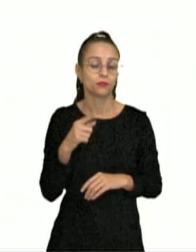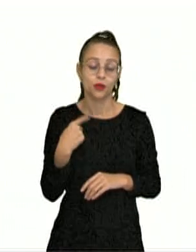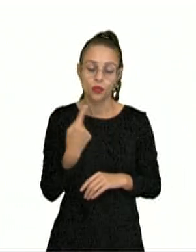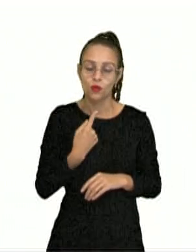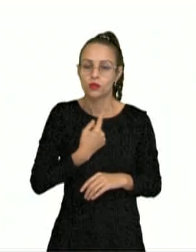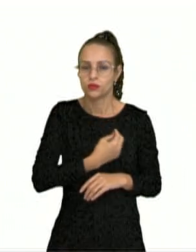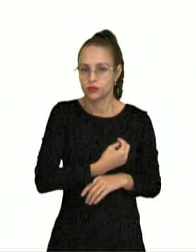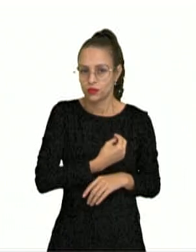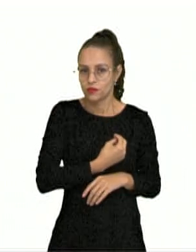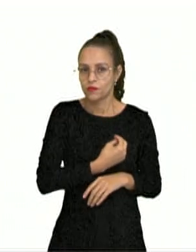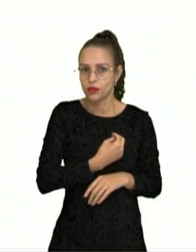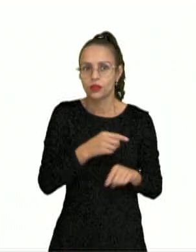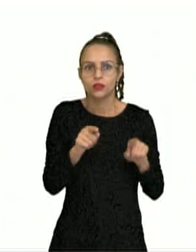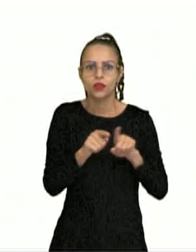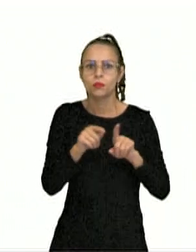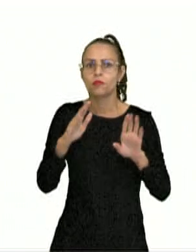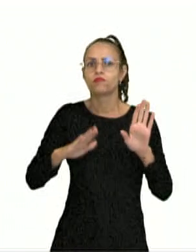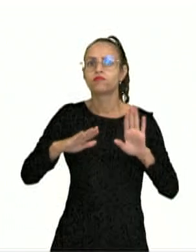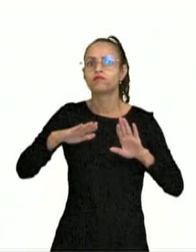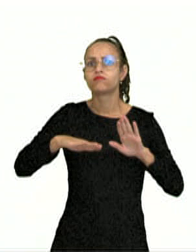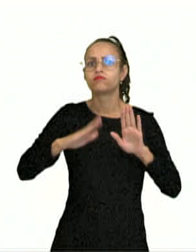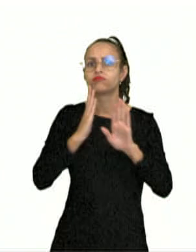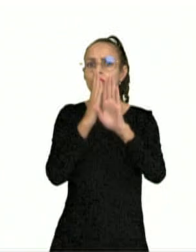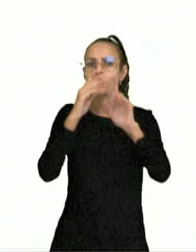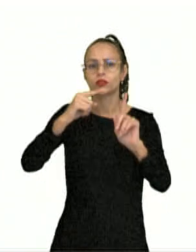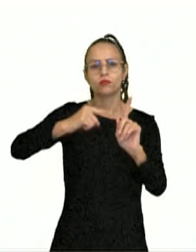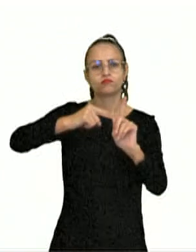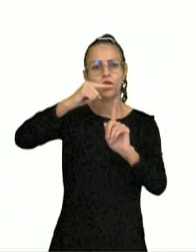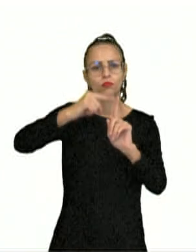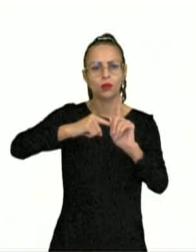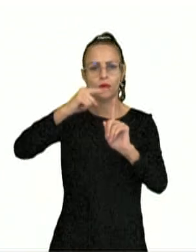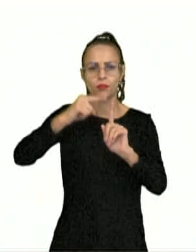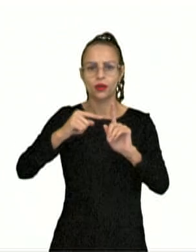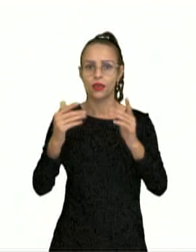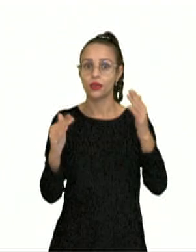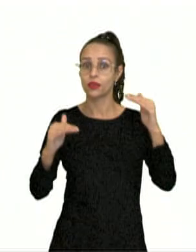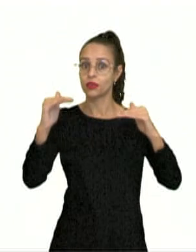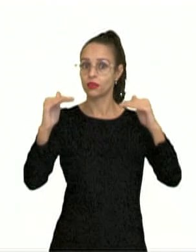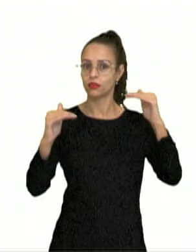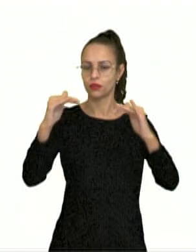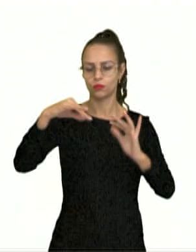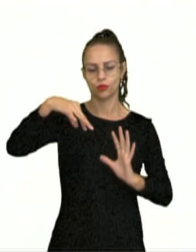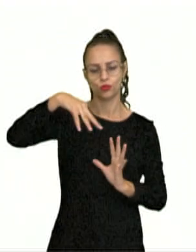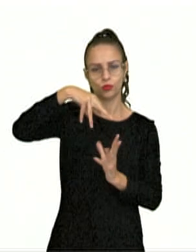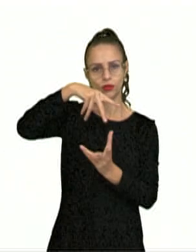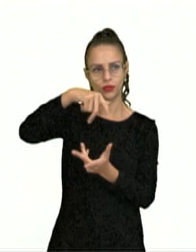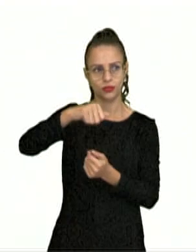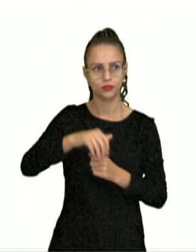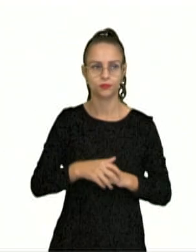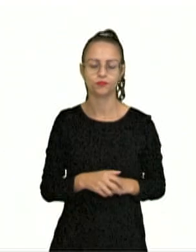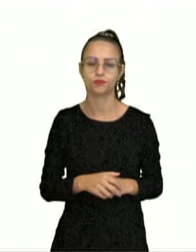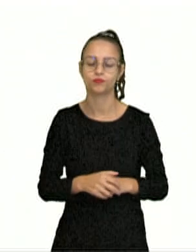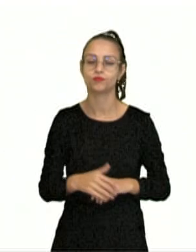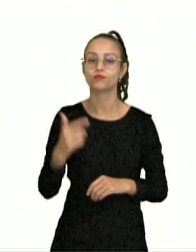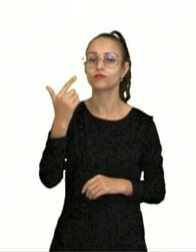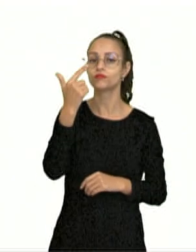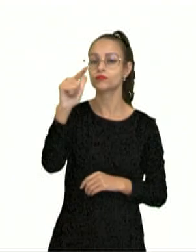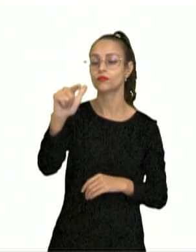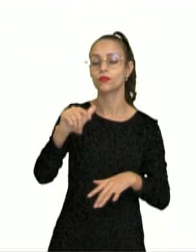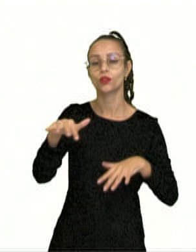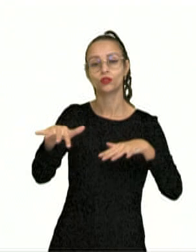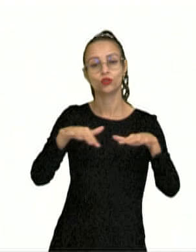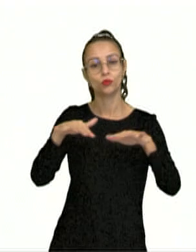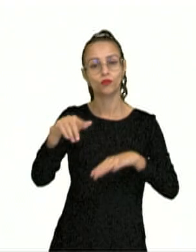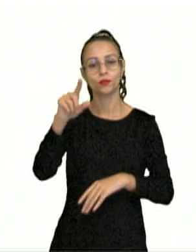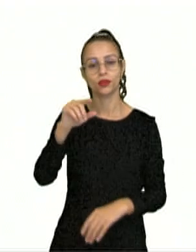inclusive, e para as temperaturas, para o equilíbrio das temperaturas do nosso planeta, certo? E aí, pensando no outro movimento que a Terra